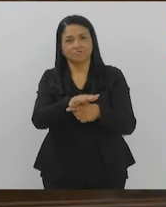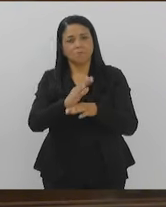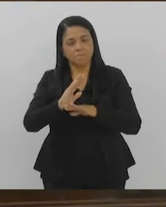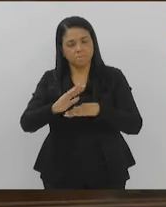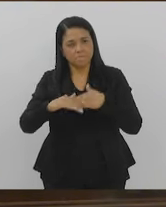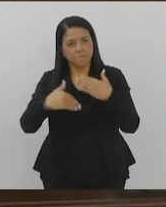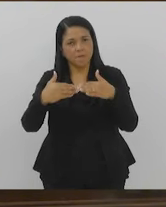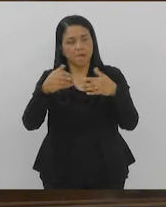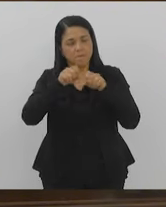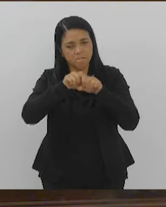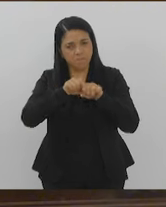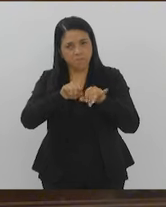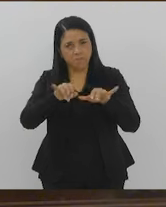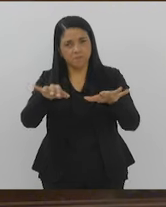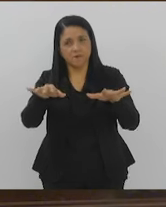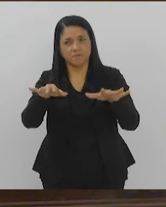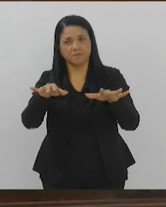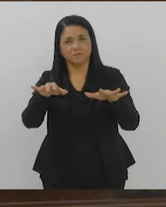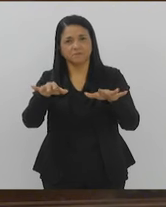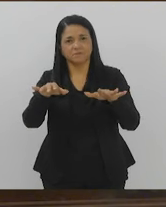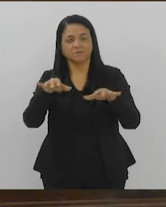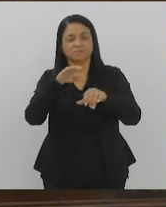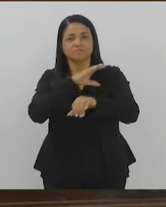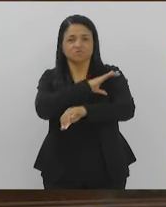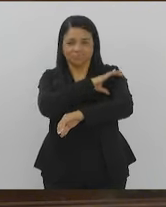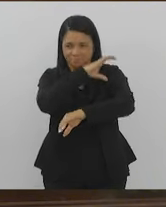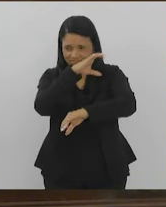crescimento desse ministério.